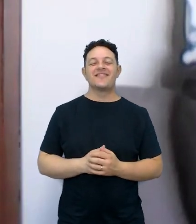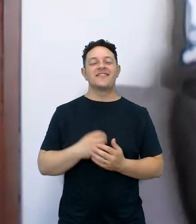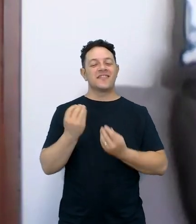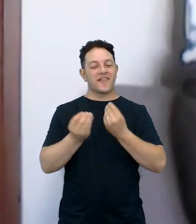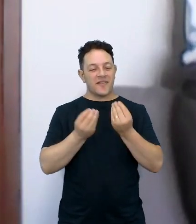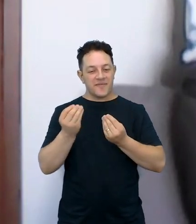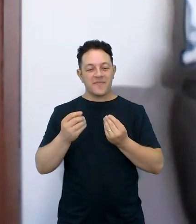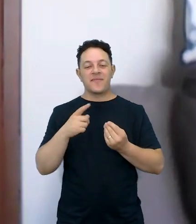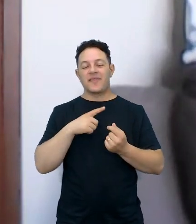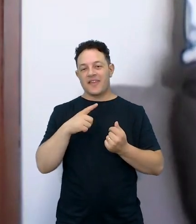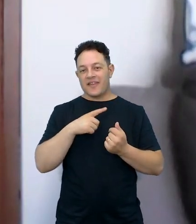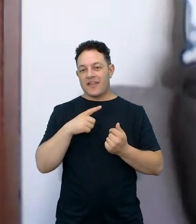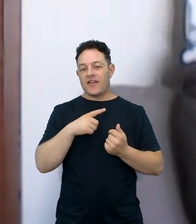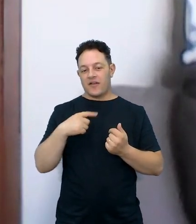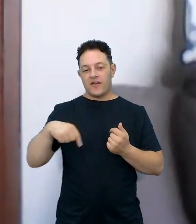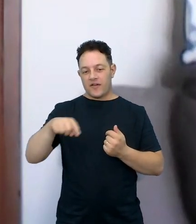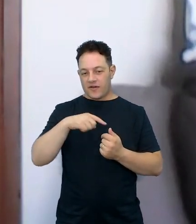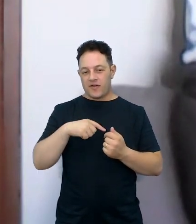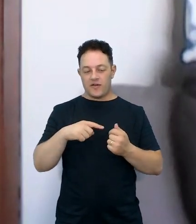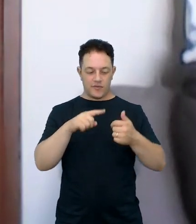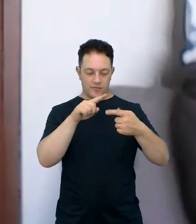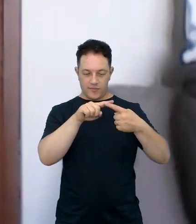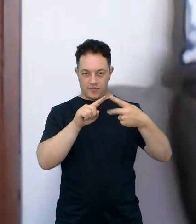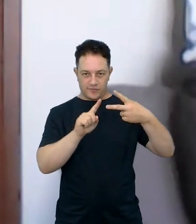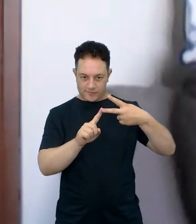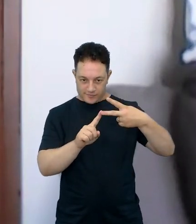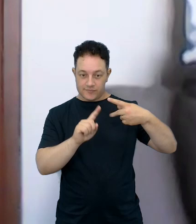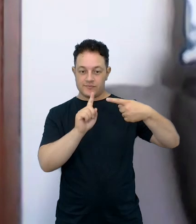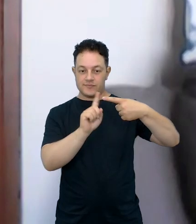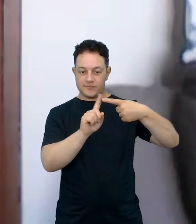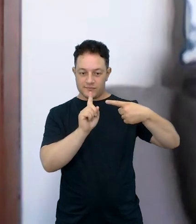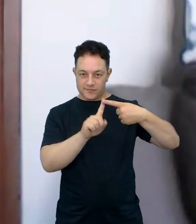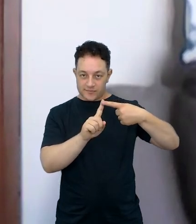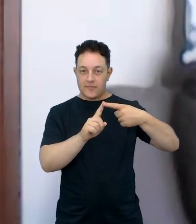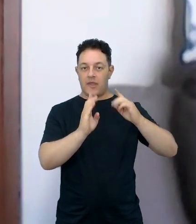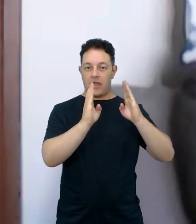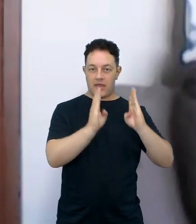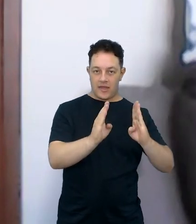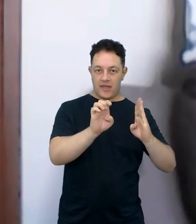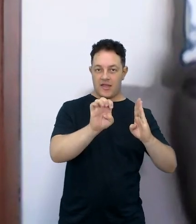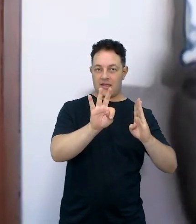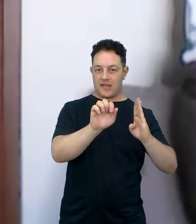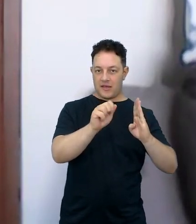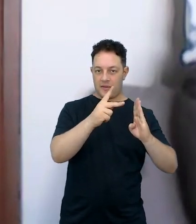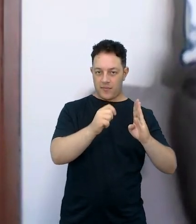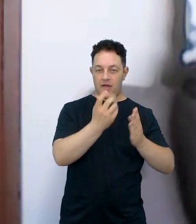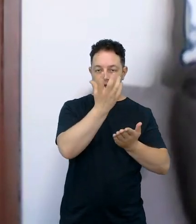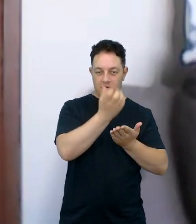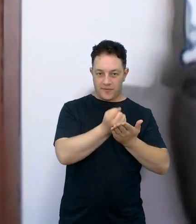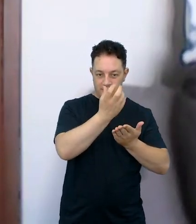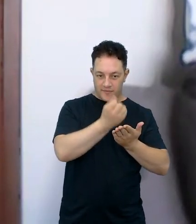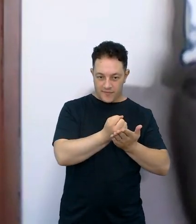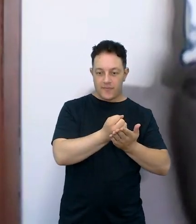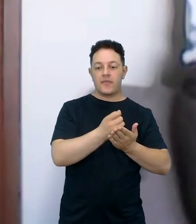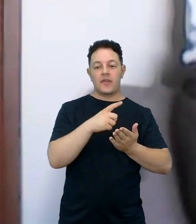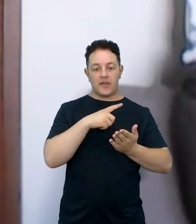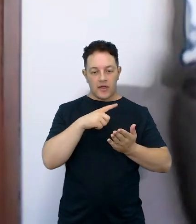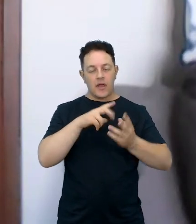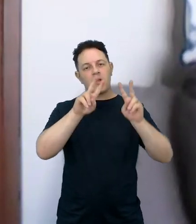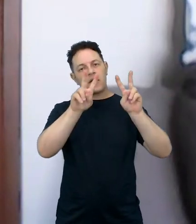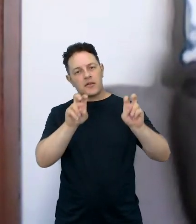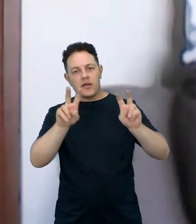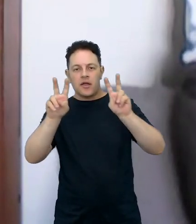programa, nós temos dois momentos, a gravação de etapa, que é essa, onde a gente trabalha temas